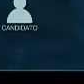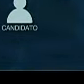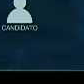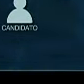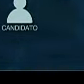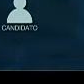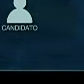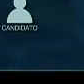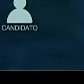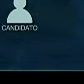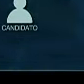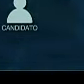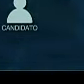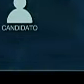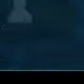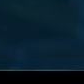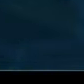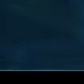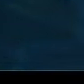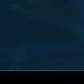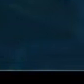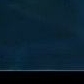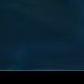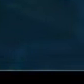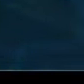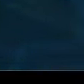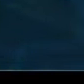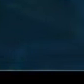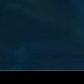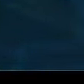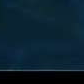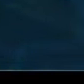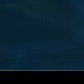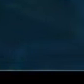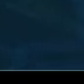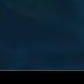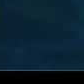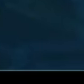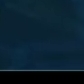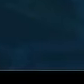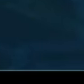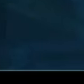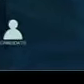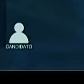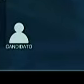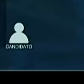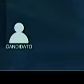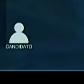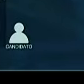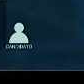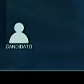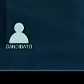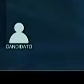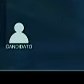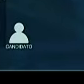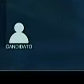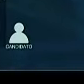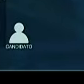entre candidatos. O tema é livre. A ordem de quem abre a rodada é definida por sorteio. Quem faz a primeira